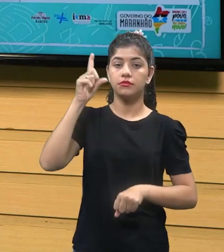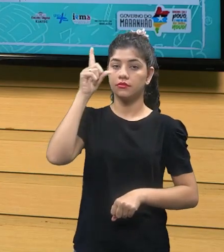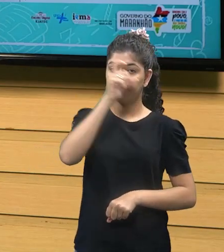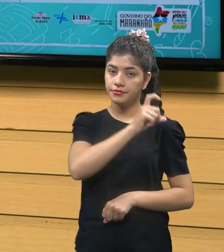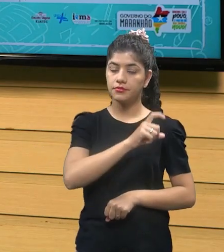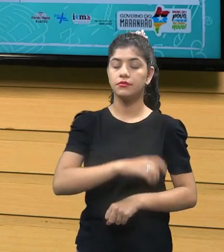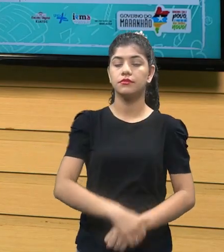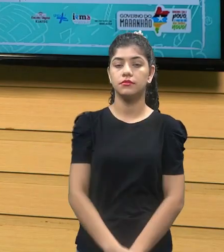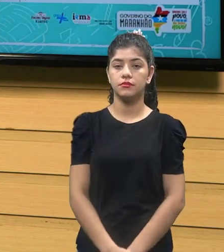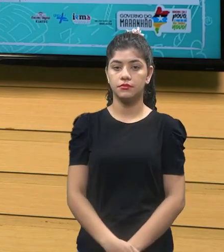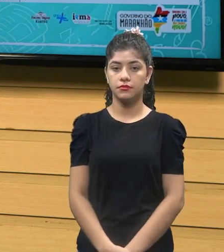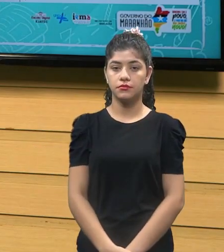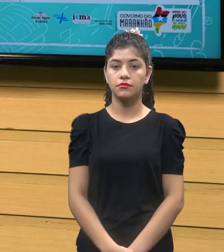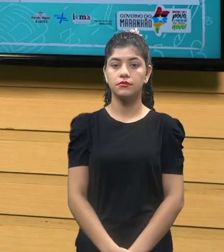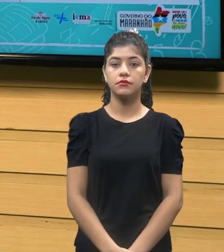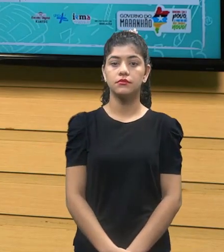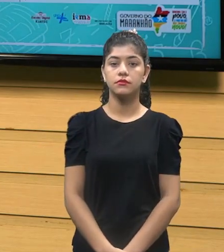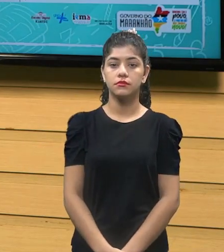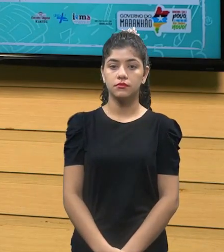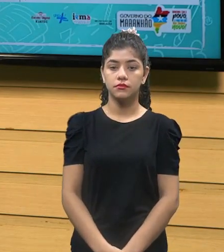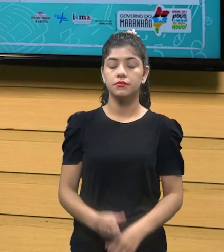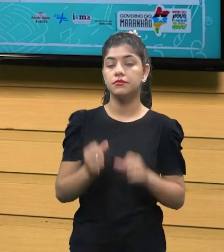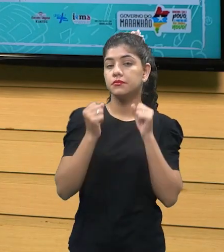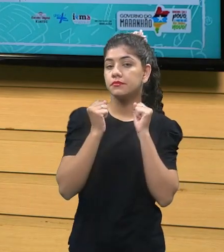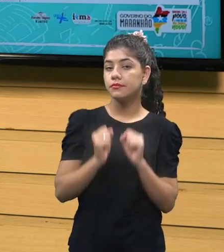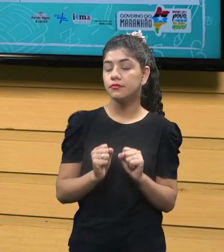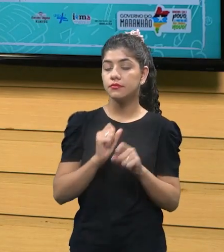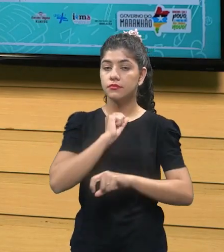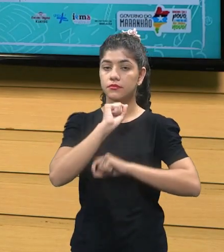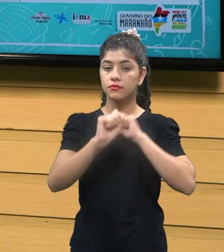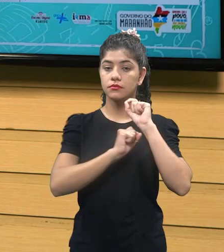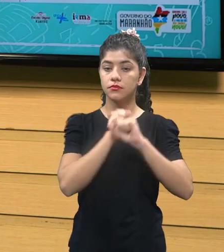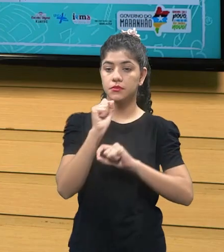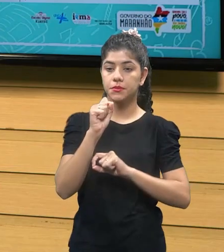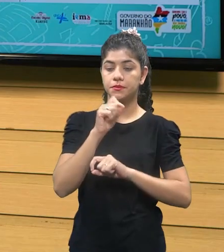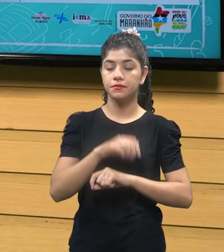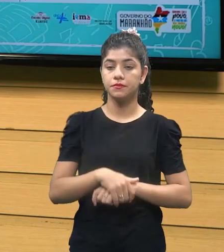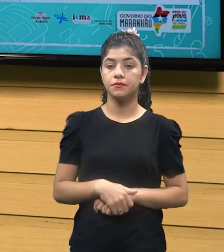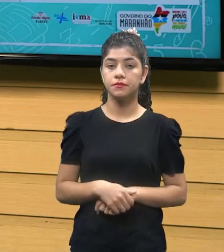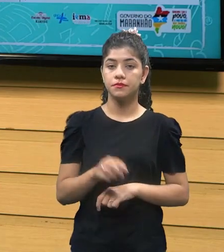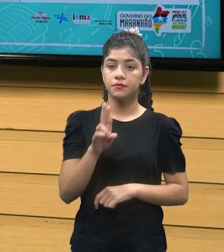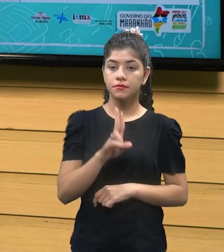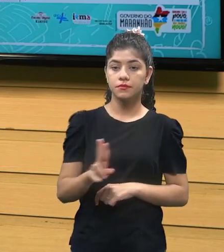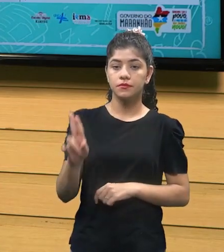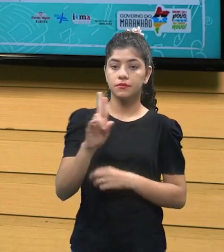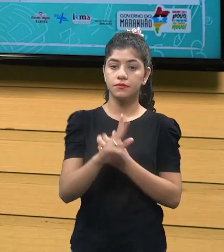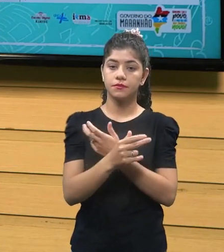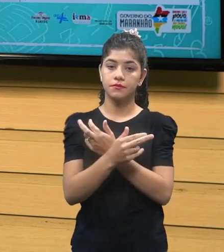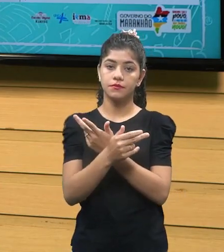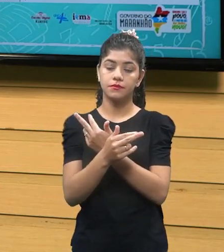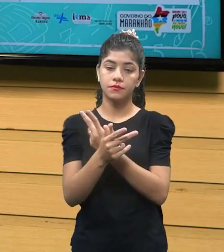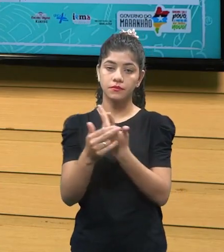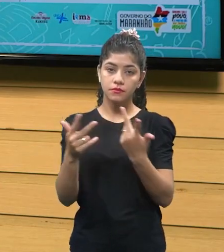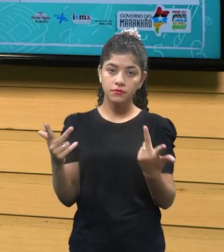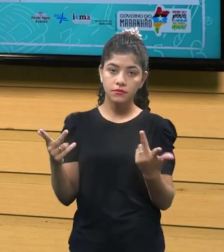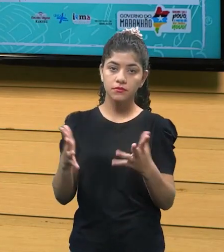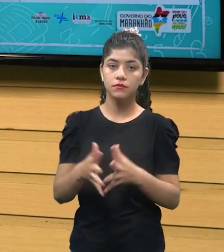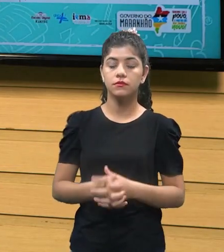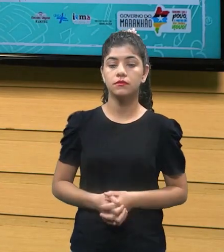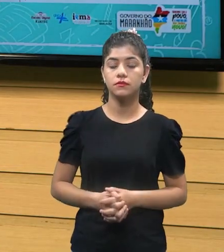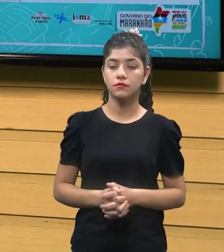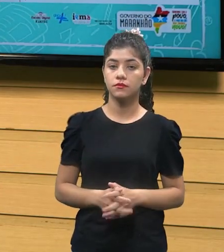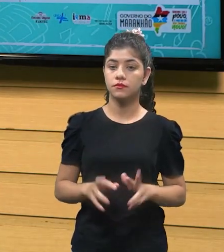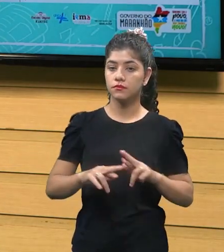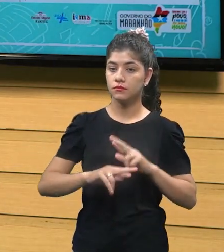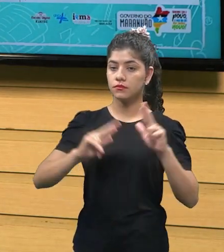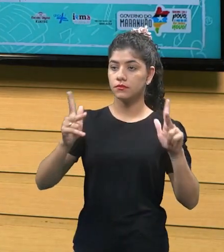complexa ela será, e aí vai possibilitar, tá, aplicações diversas, tá, em diferentes